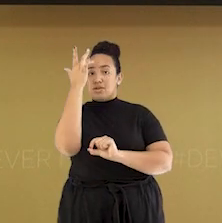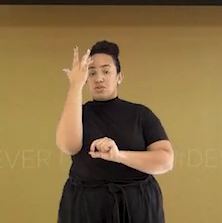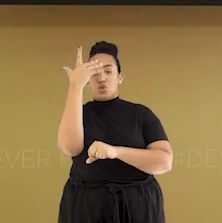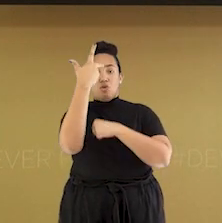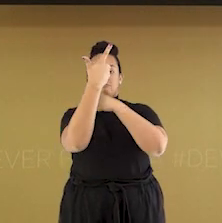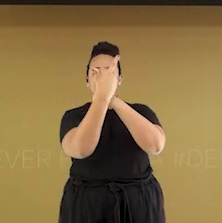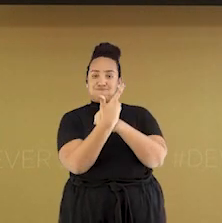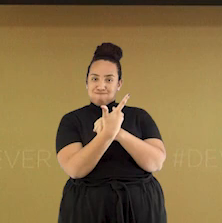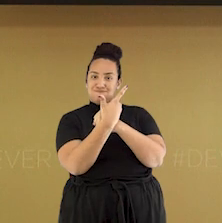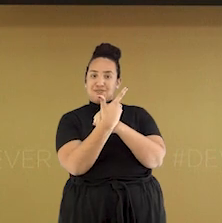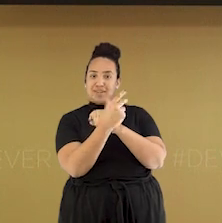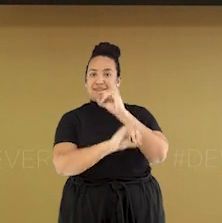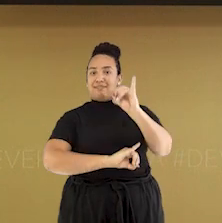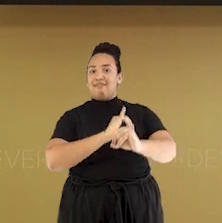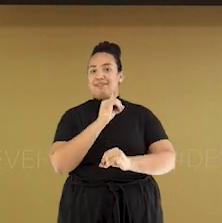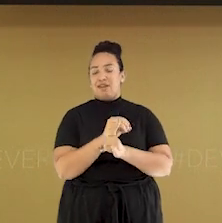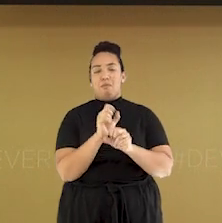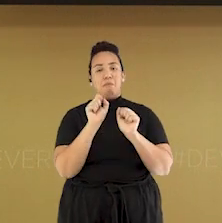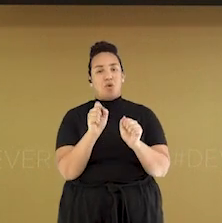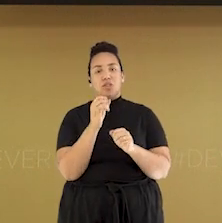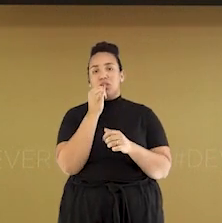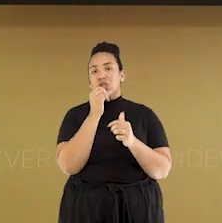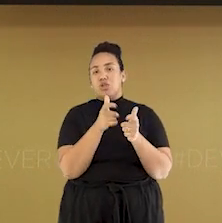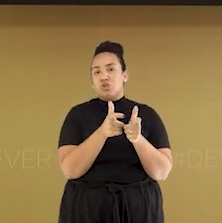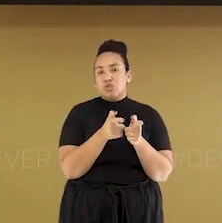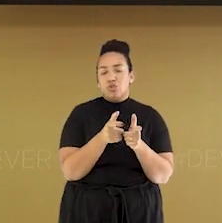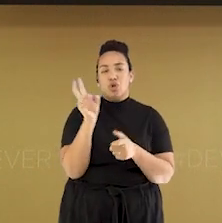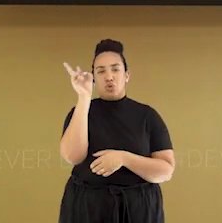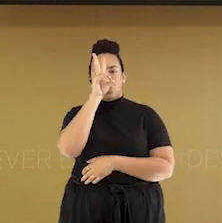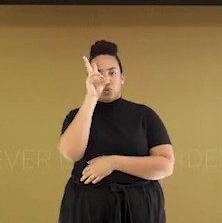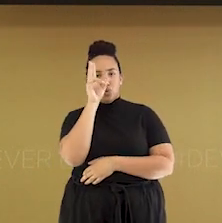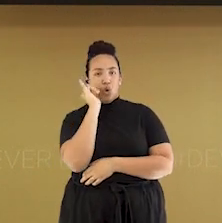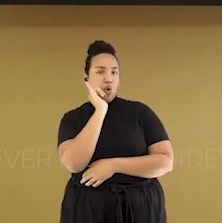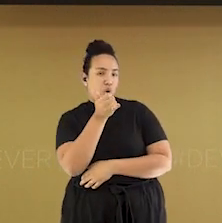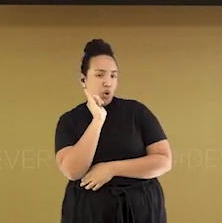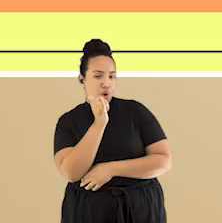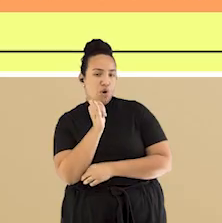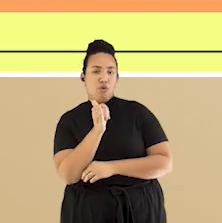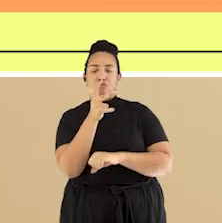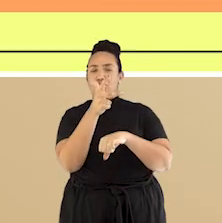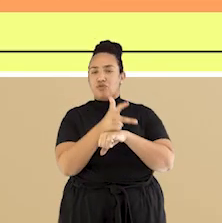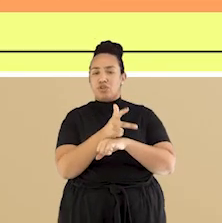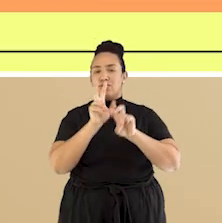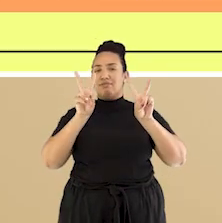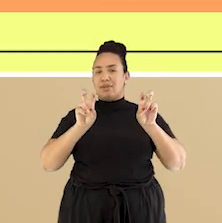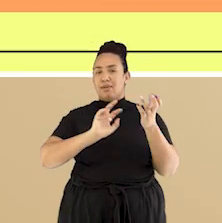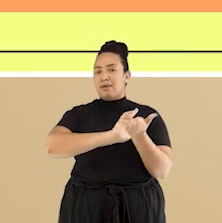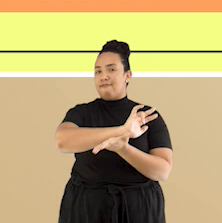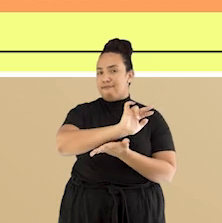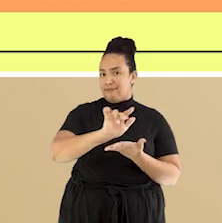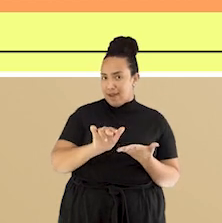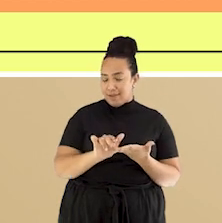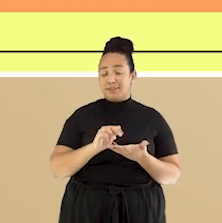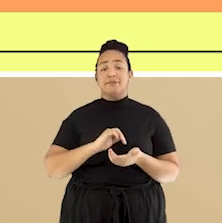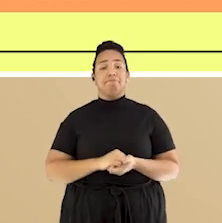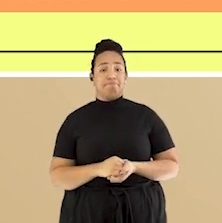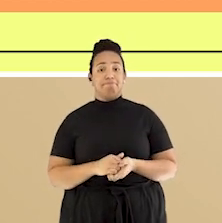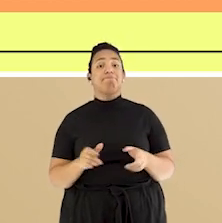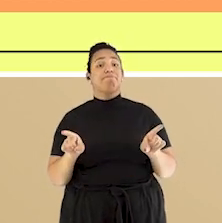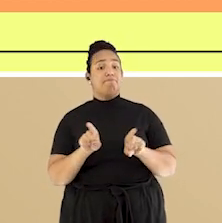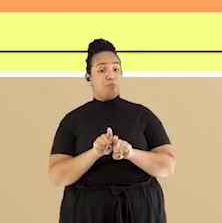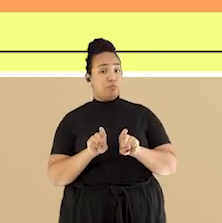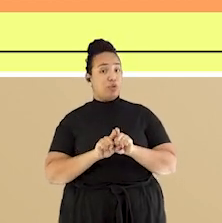Existem vídeos de jogos, vídeos que contam histórias, há vídeos sobre tudo. Outro trabalhador que está muito envolvido